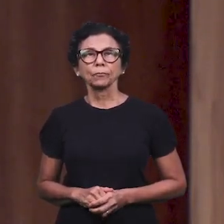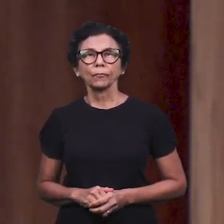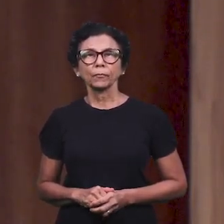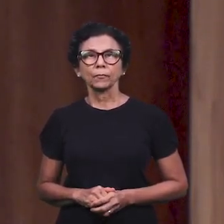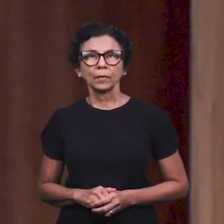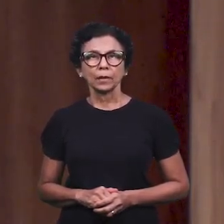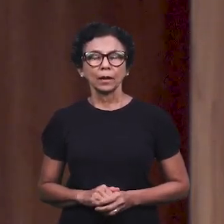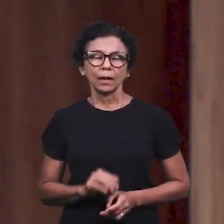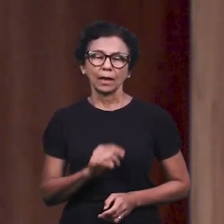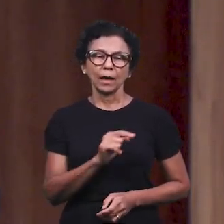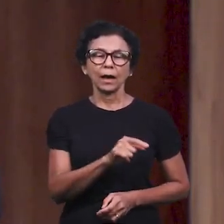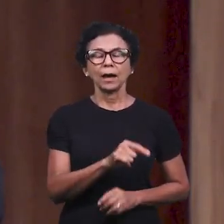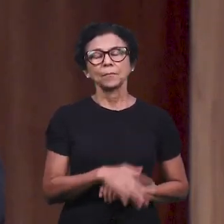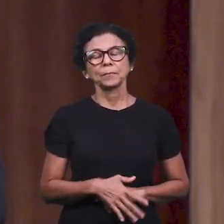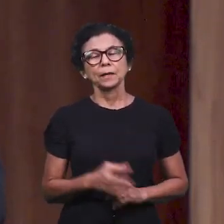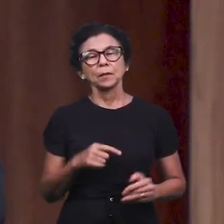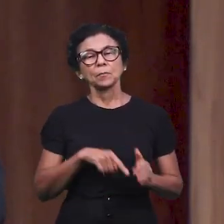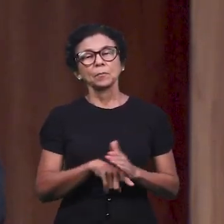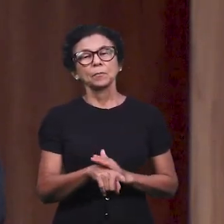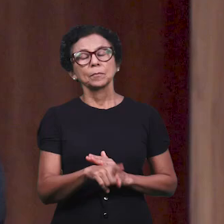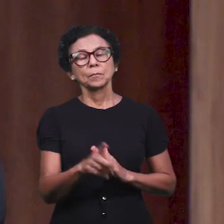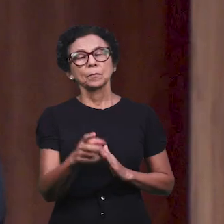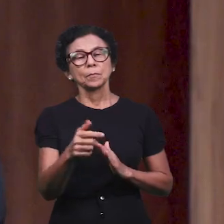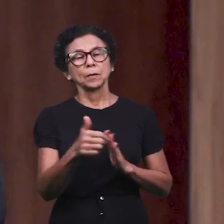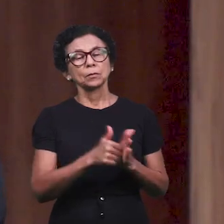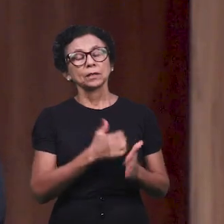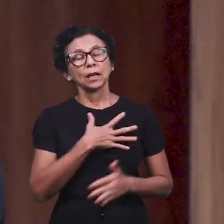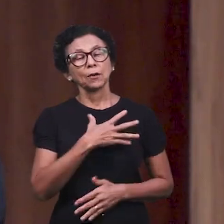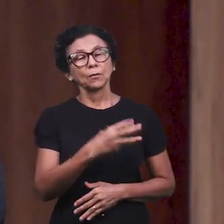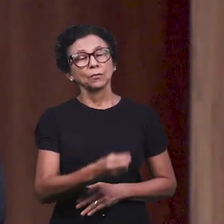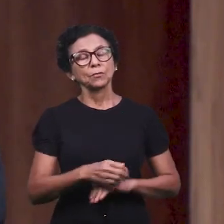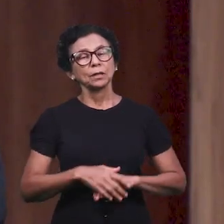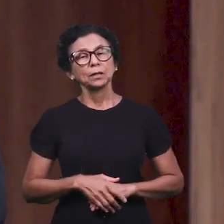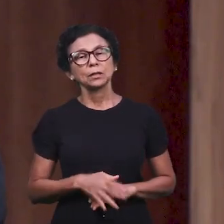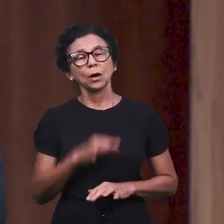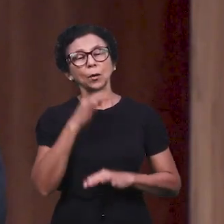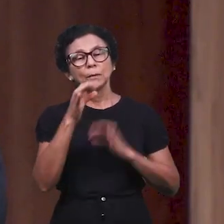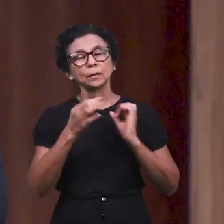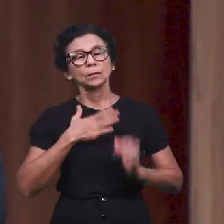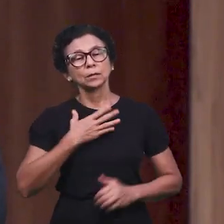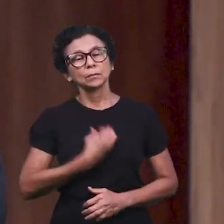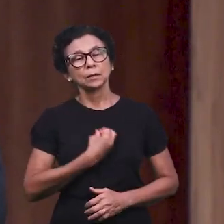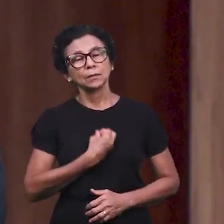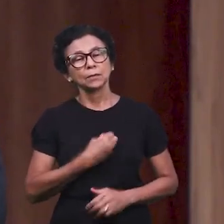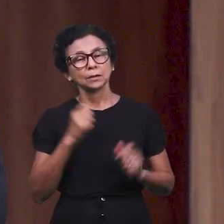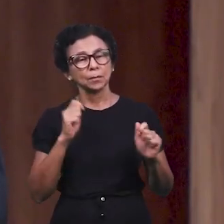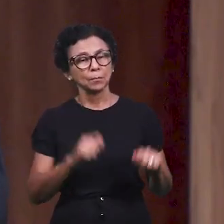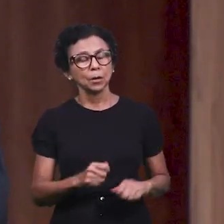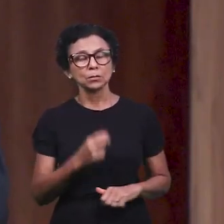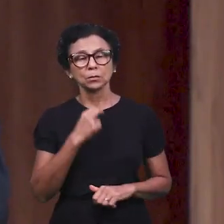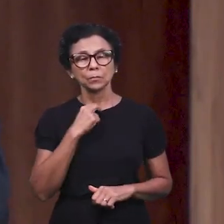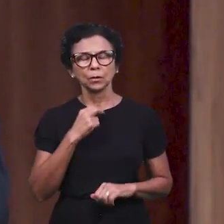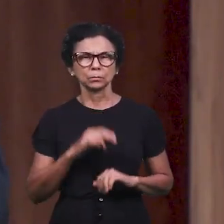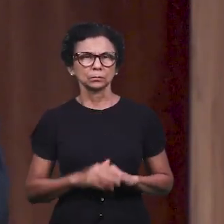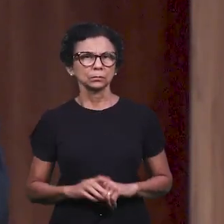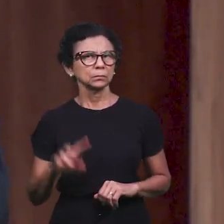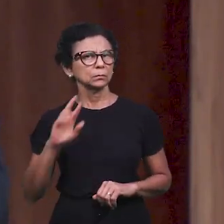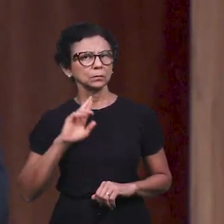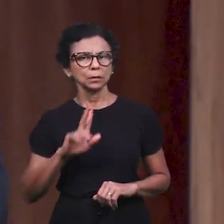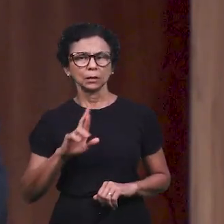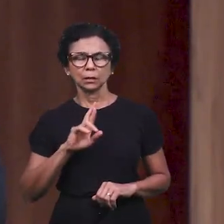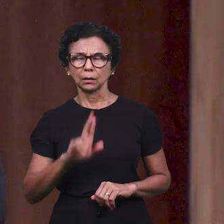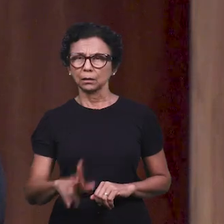que o filho aprovar o que ele está fazendo. Ele tem que ter a consciência diante do Senhor, da palavra, que é o correto. E faz no Senhor e